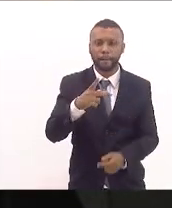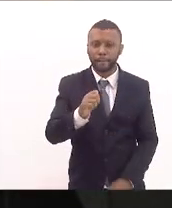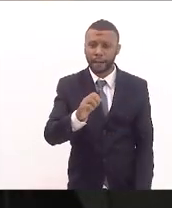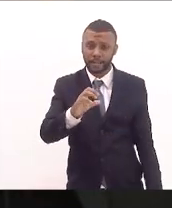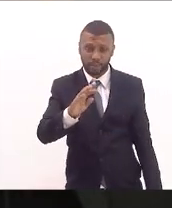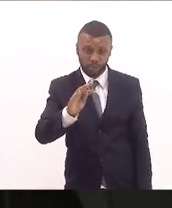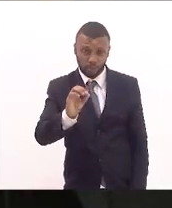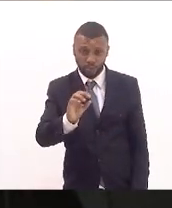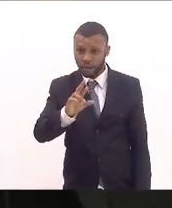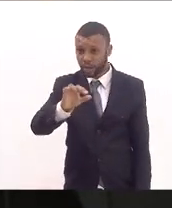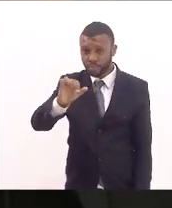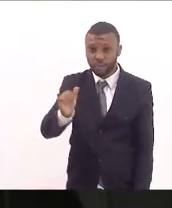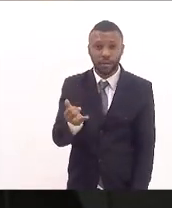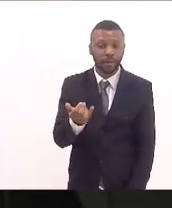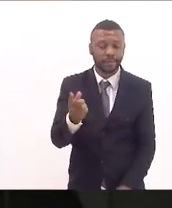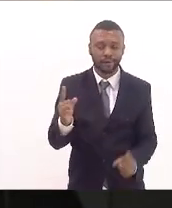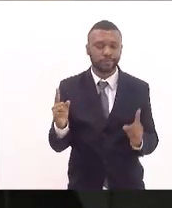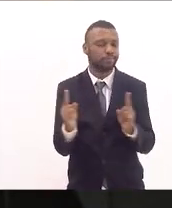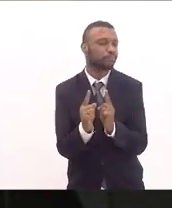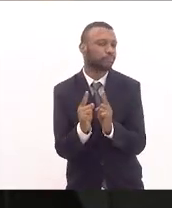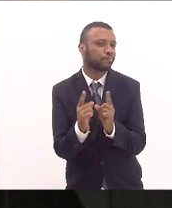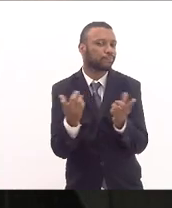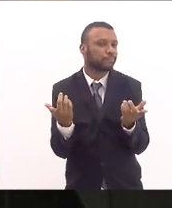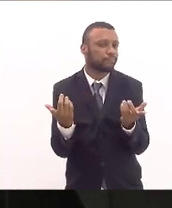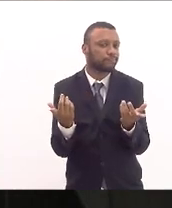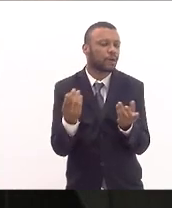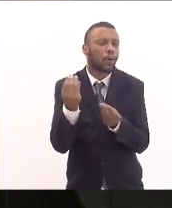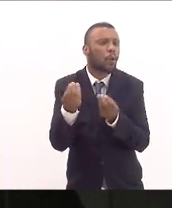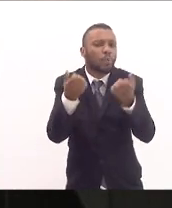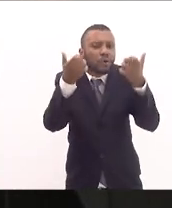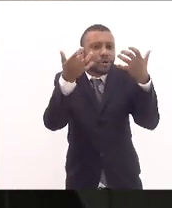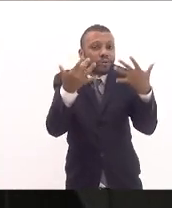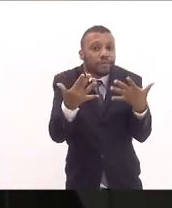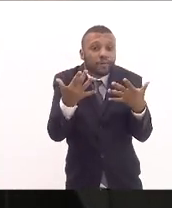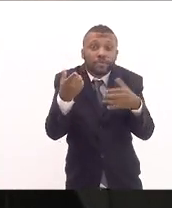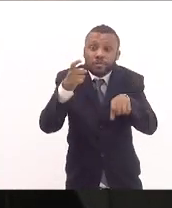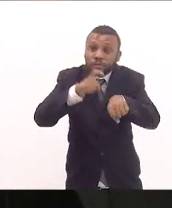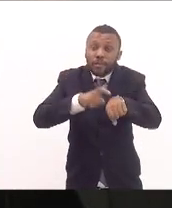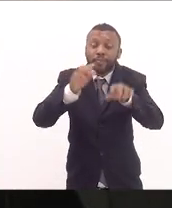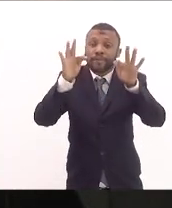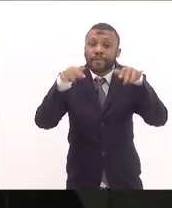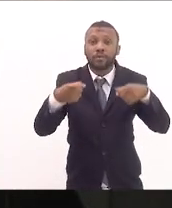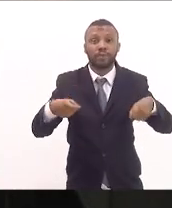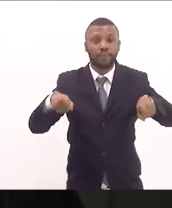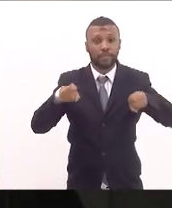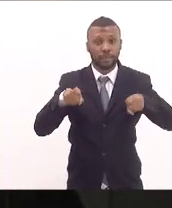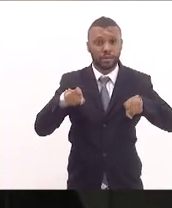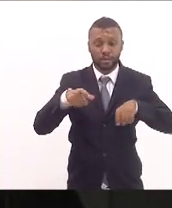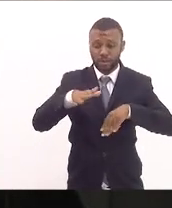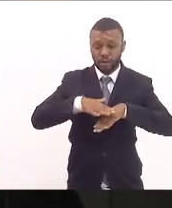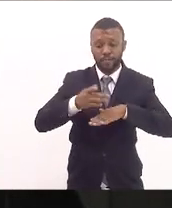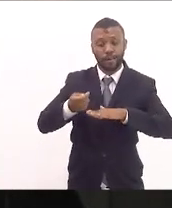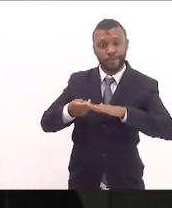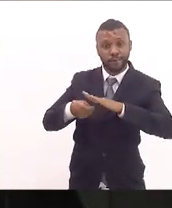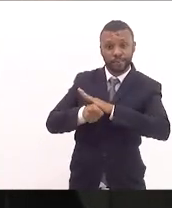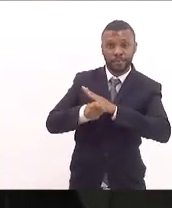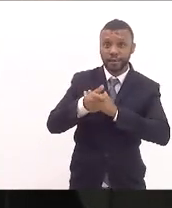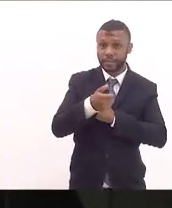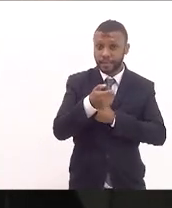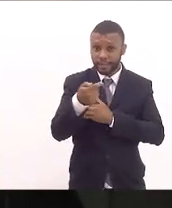Executivo foi que eu consigo dizer em final de Mandato que eu vou investir